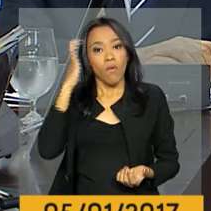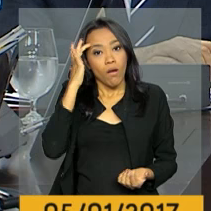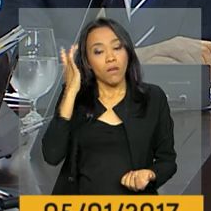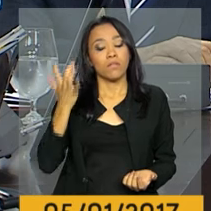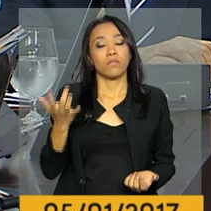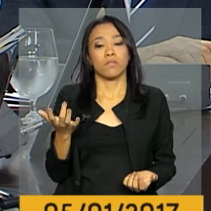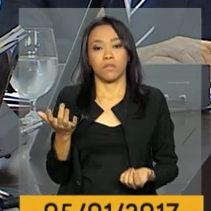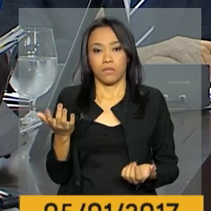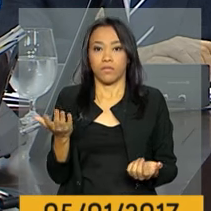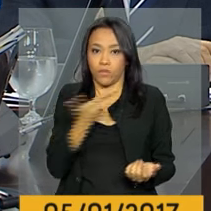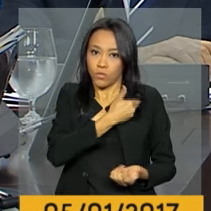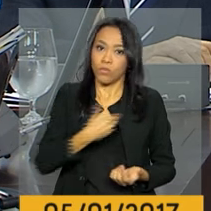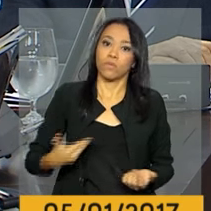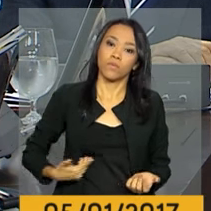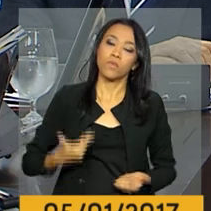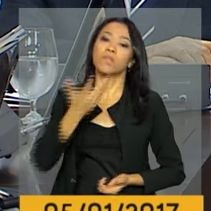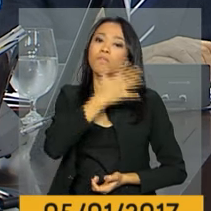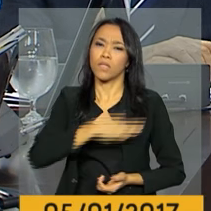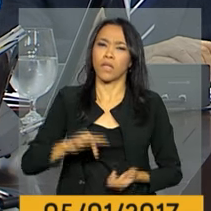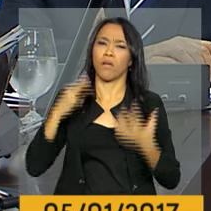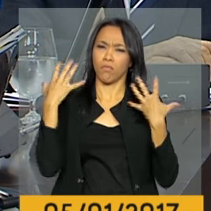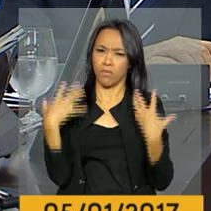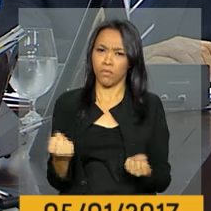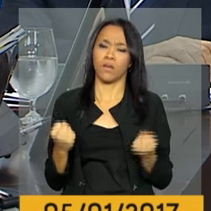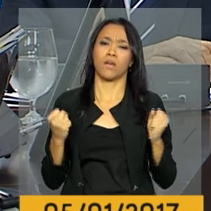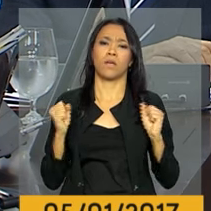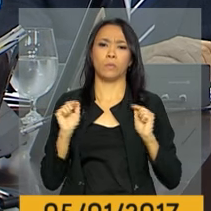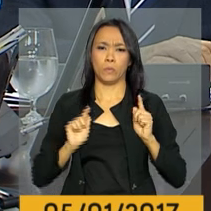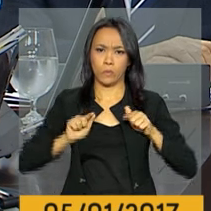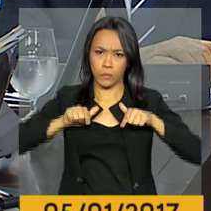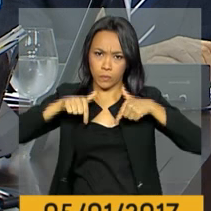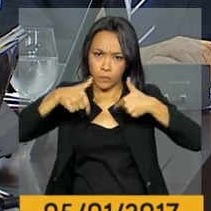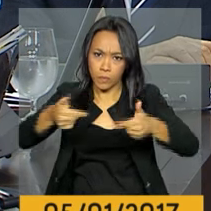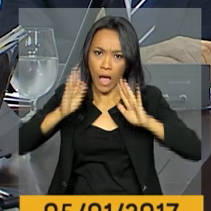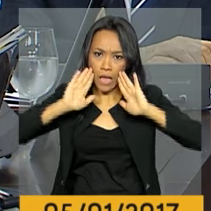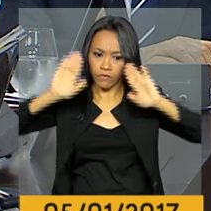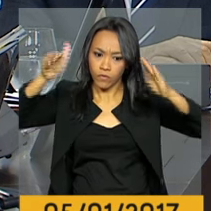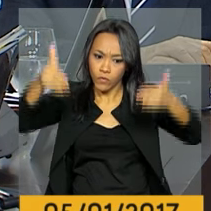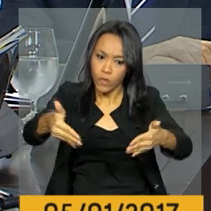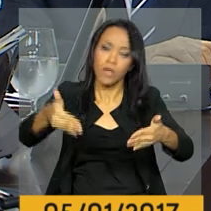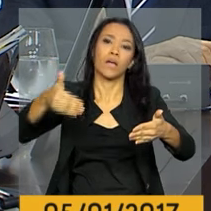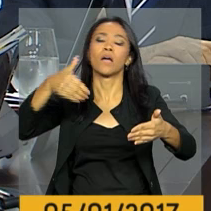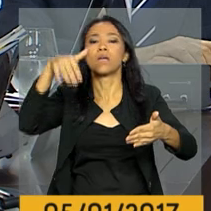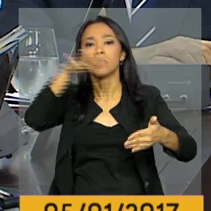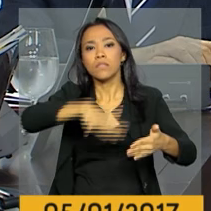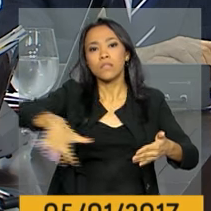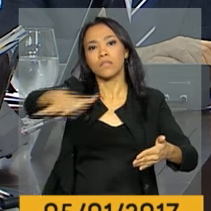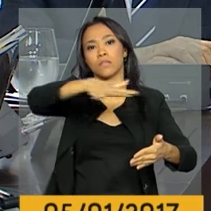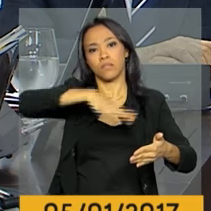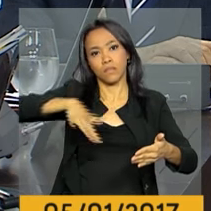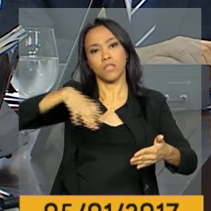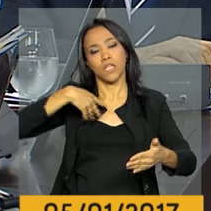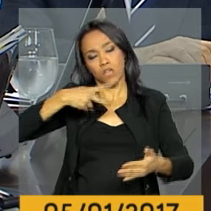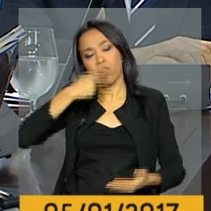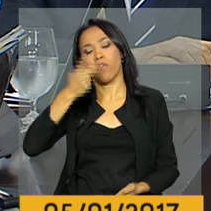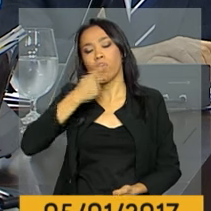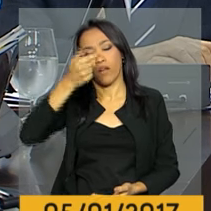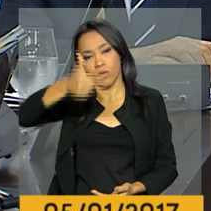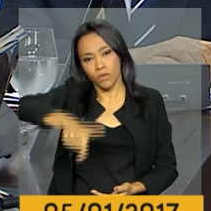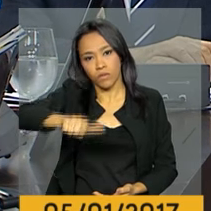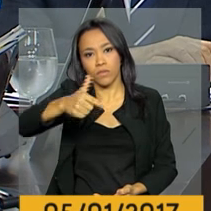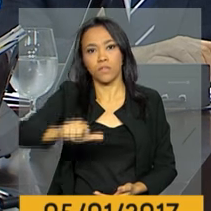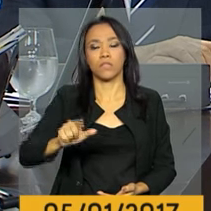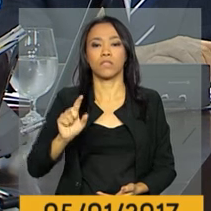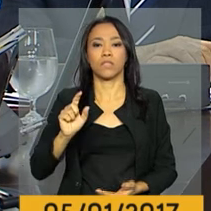união a de ingressar fortemente nessa matéria porque volto a dizer embora repetitivamente que